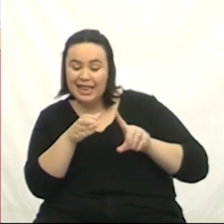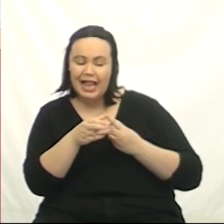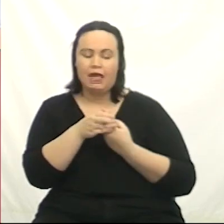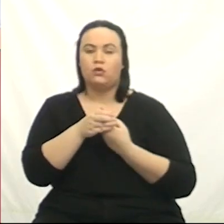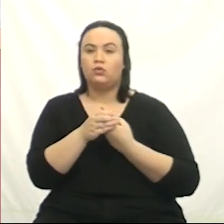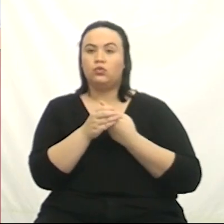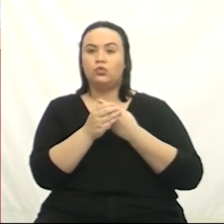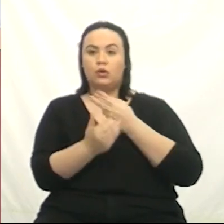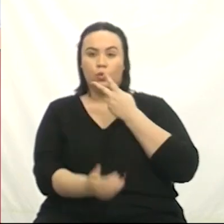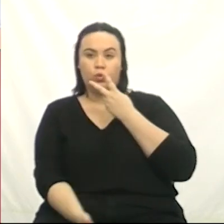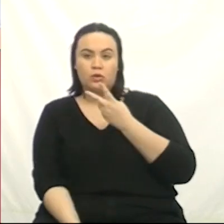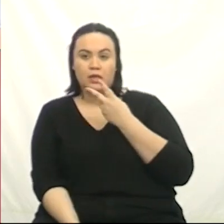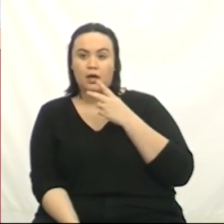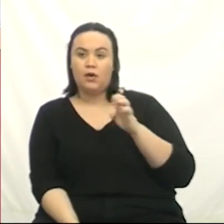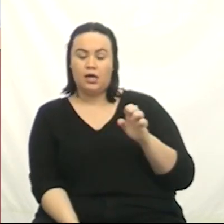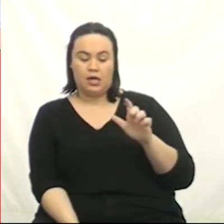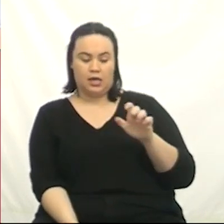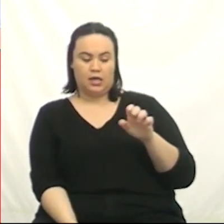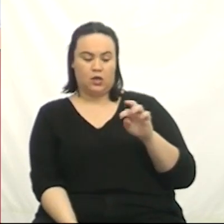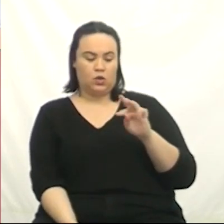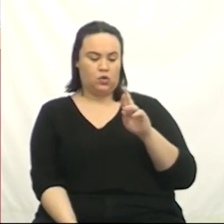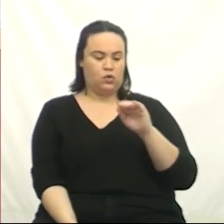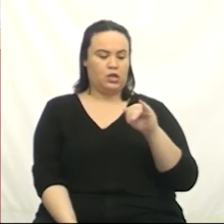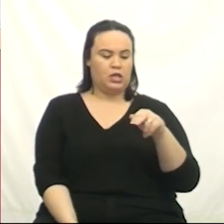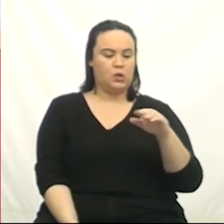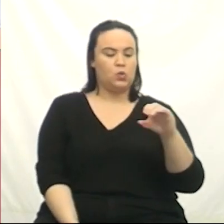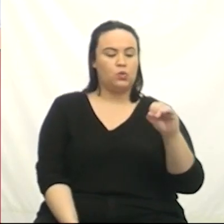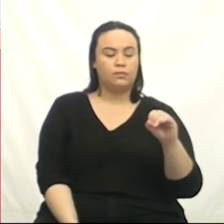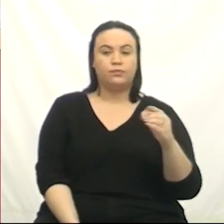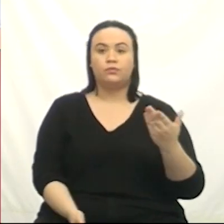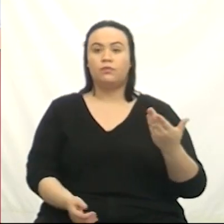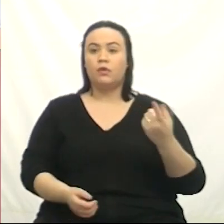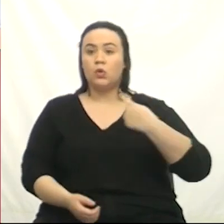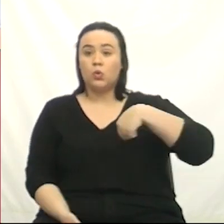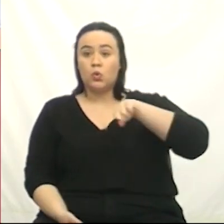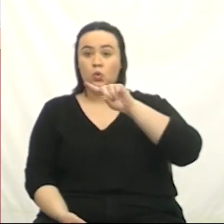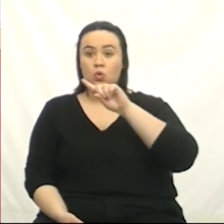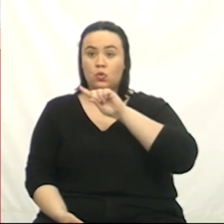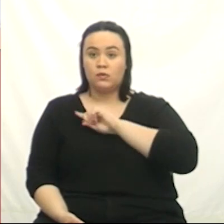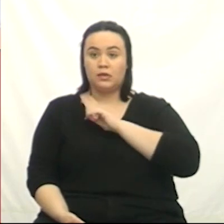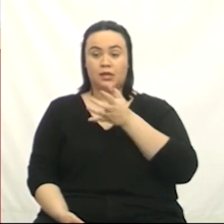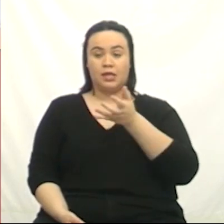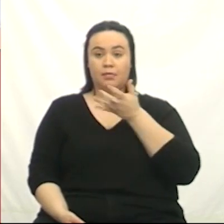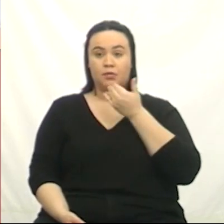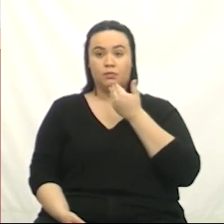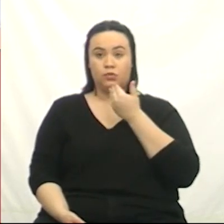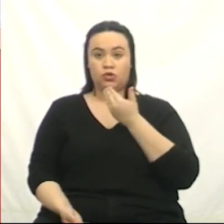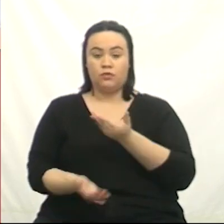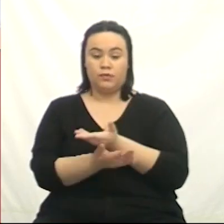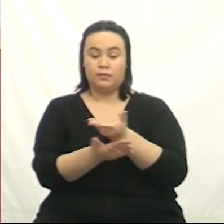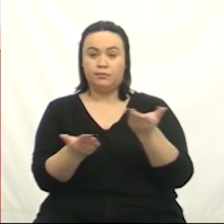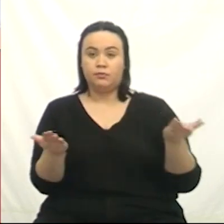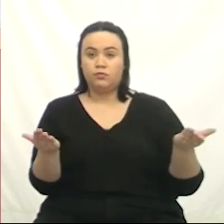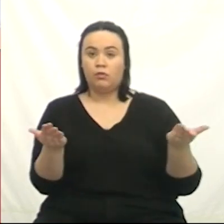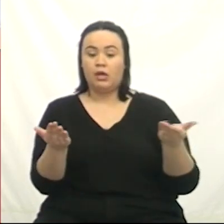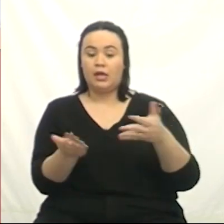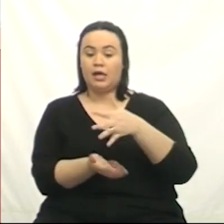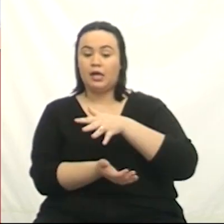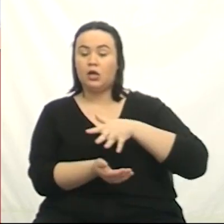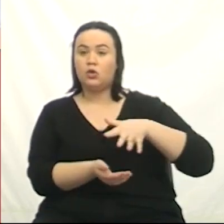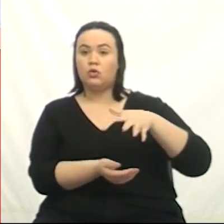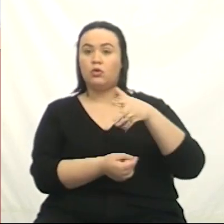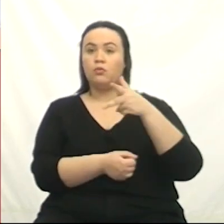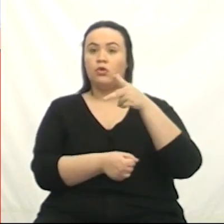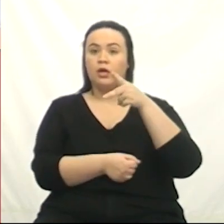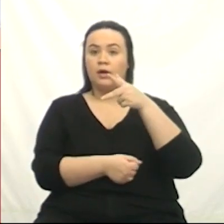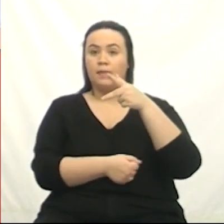cigarros eletrônicos. Então, que a gente quer solicitar aqui é que o poder público, nós